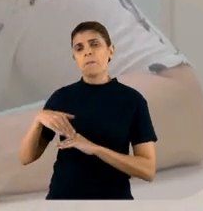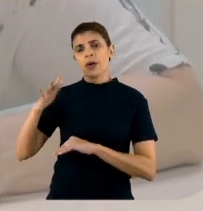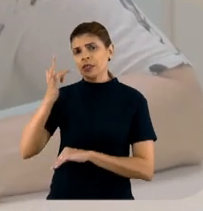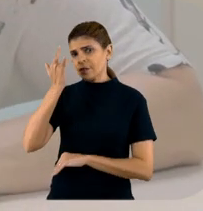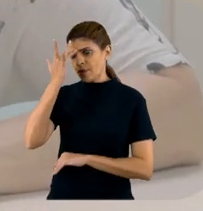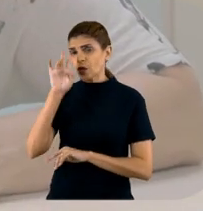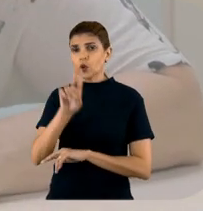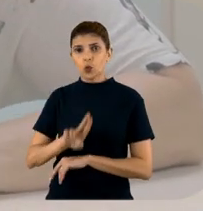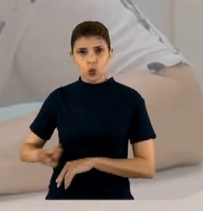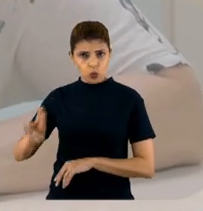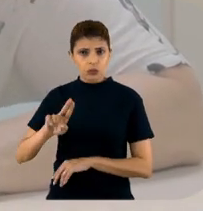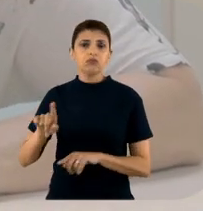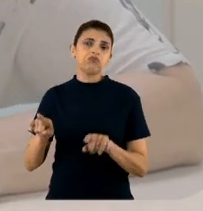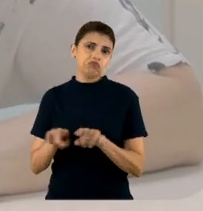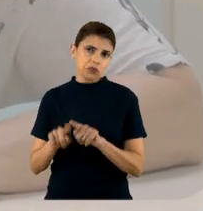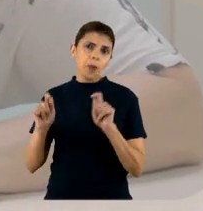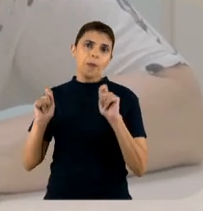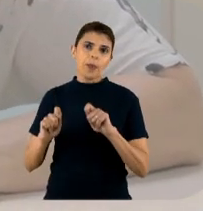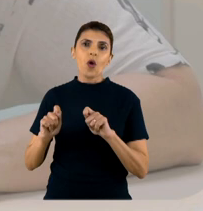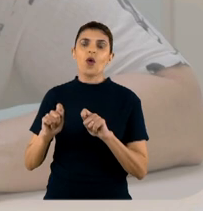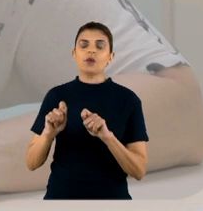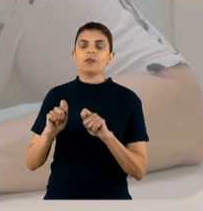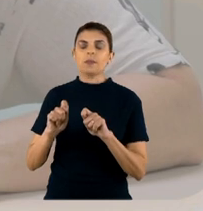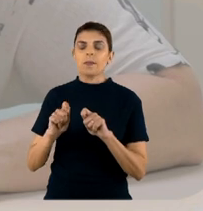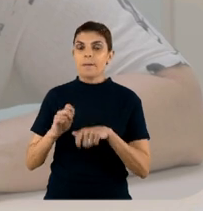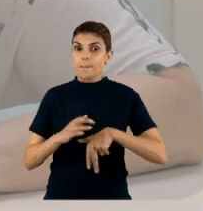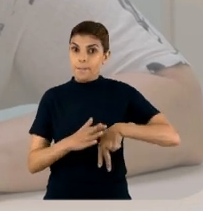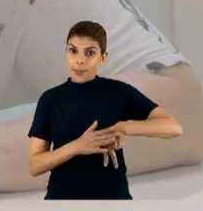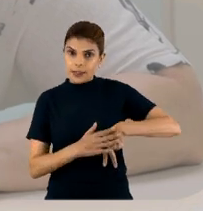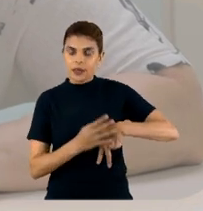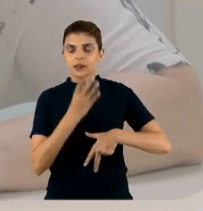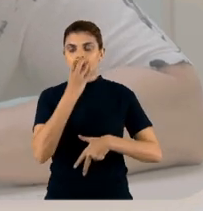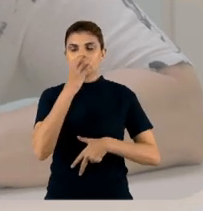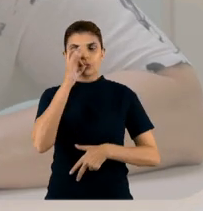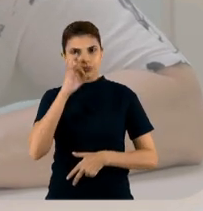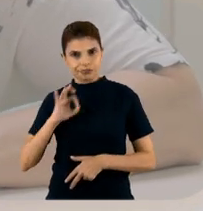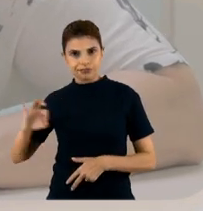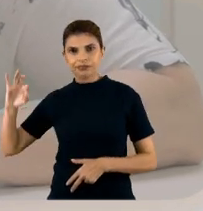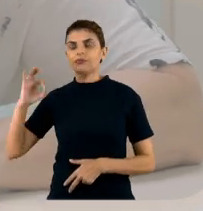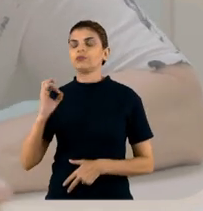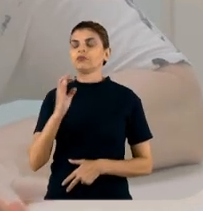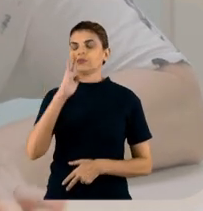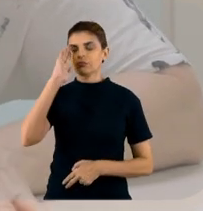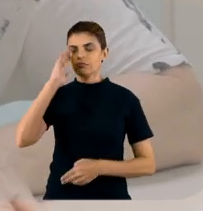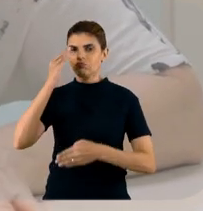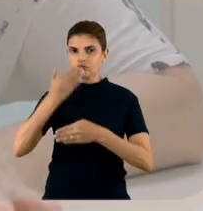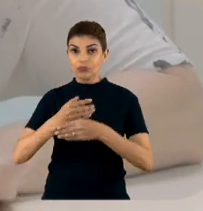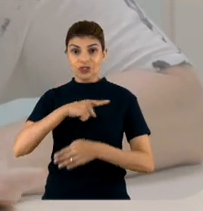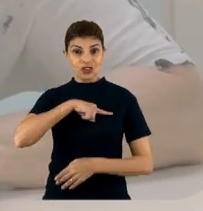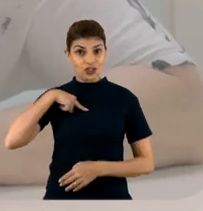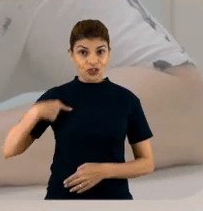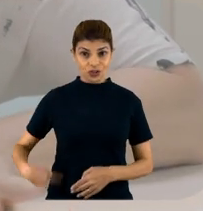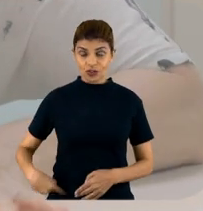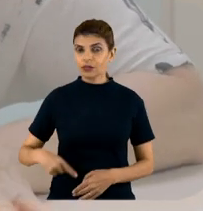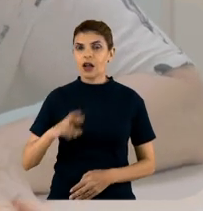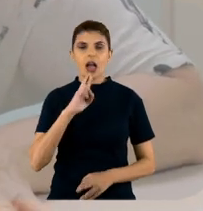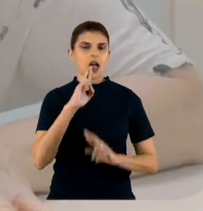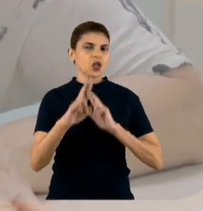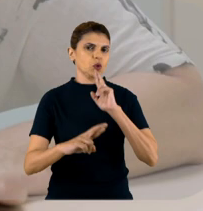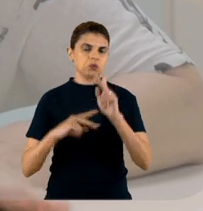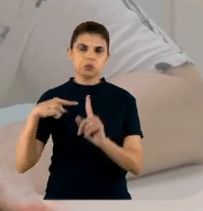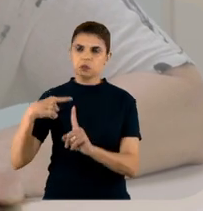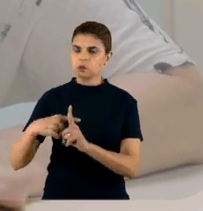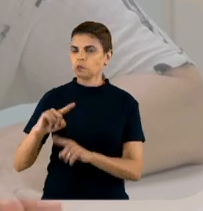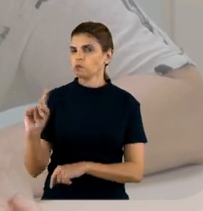fácil de ser usada porque ela existe em suspensão para poder ser dada num paciente intubado mas os resultados da própria China não foram